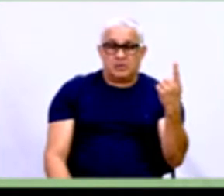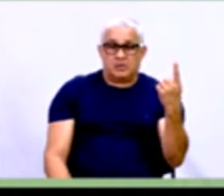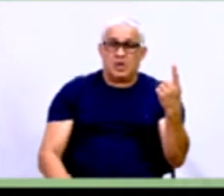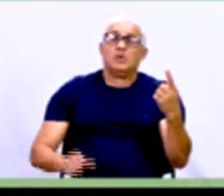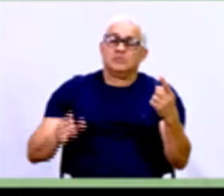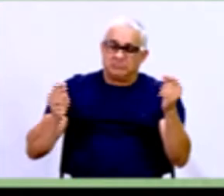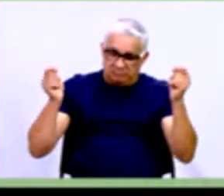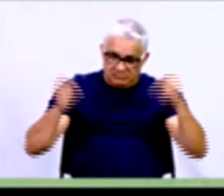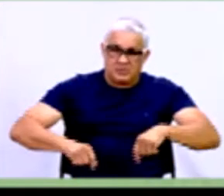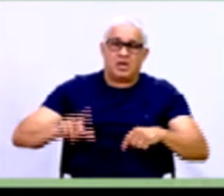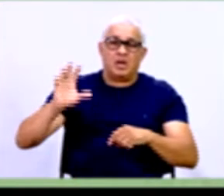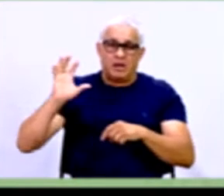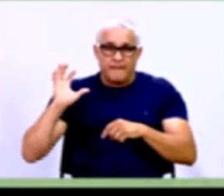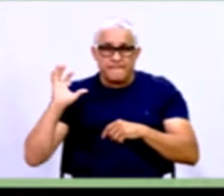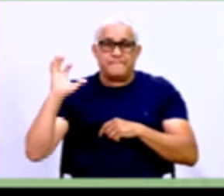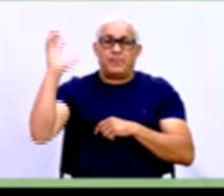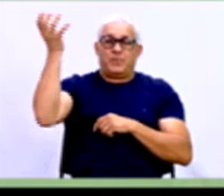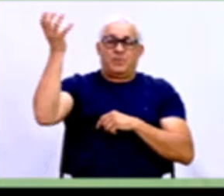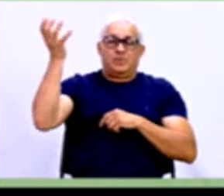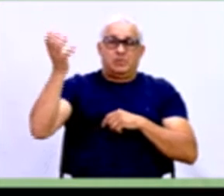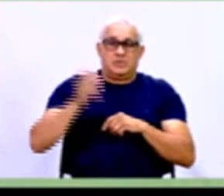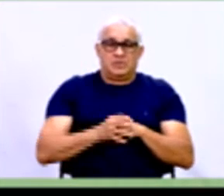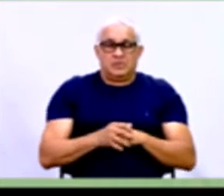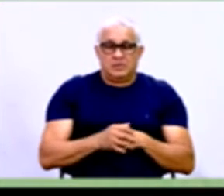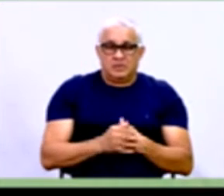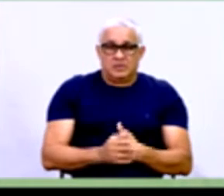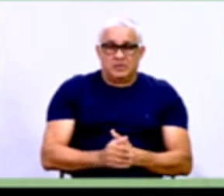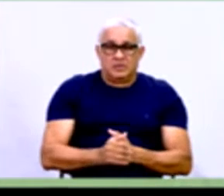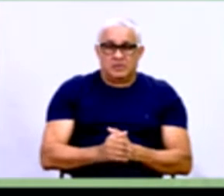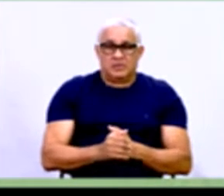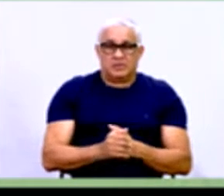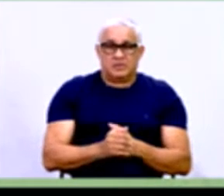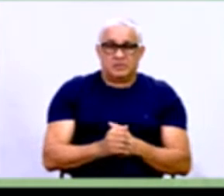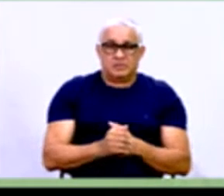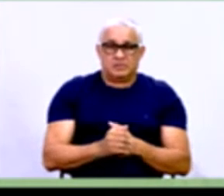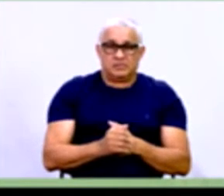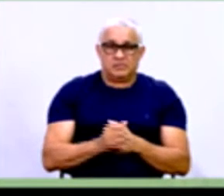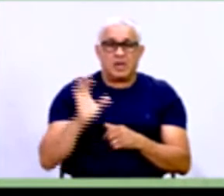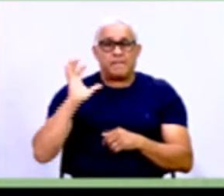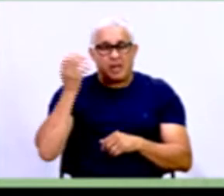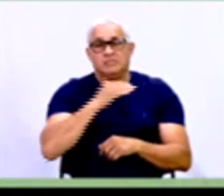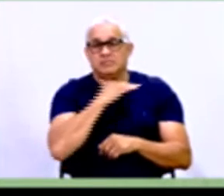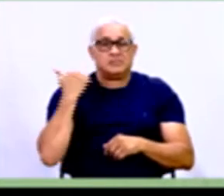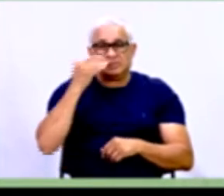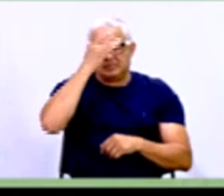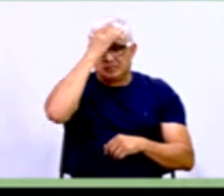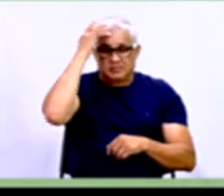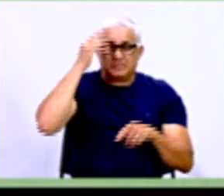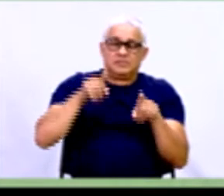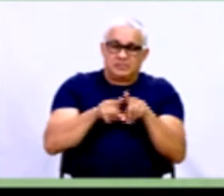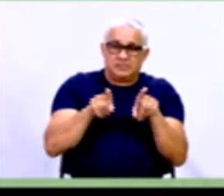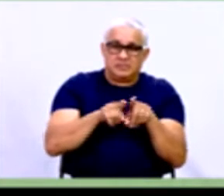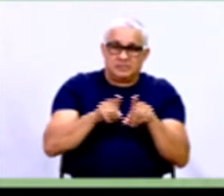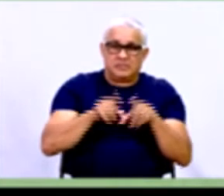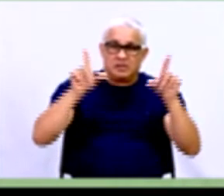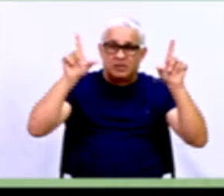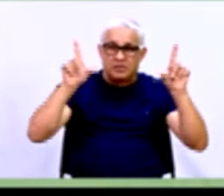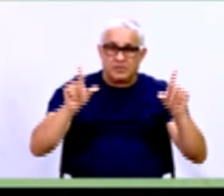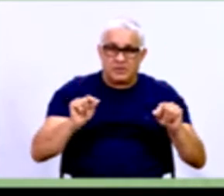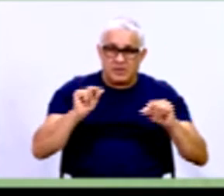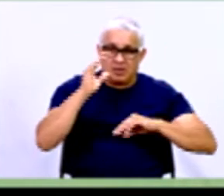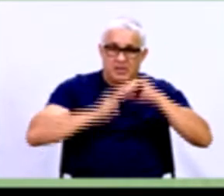seja, aquele acidente que teve subjetivamente, ele contribuiu para o acidente, para a morte ou para a redução da capacidade do assegurado.